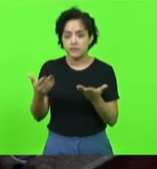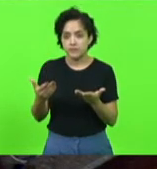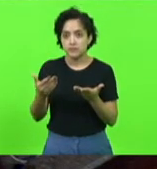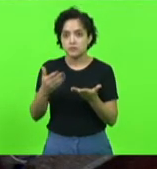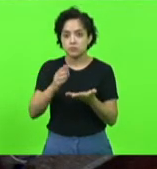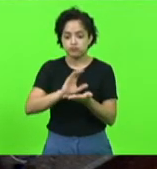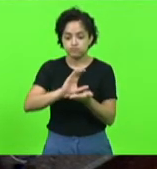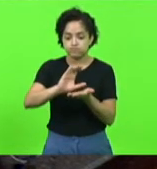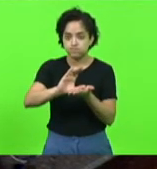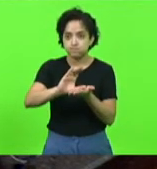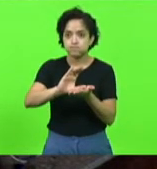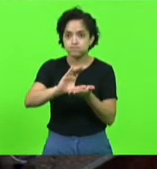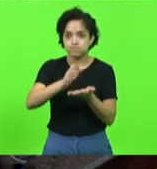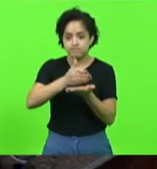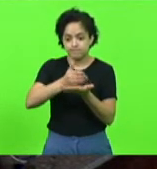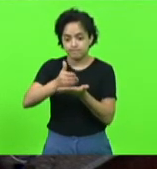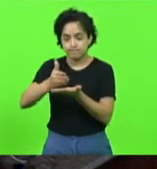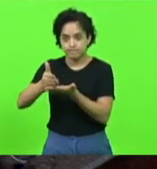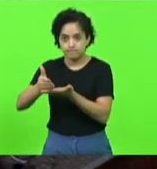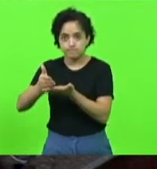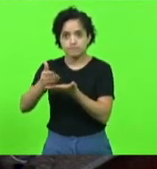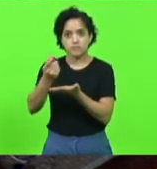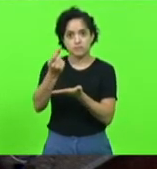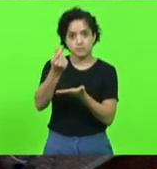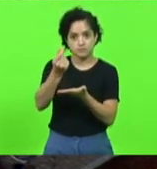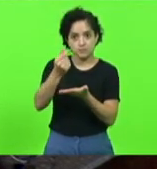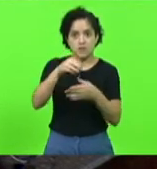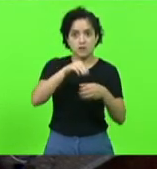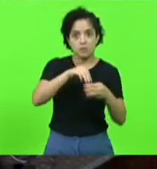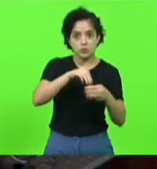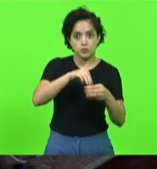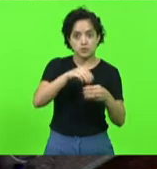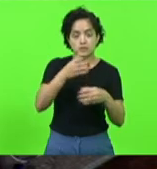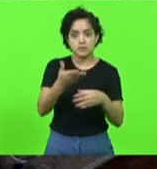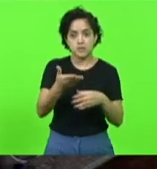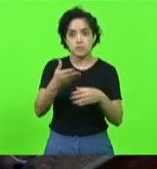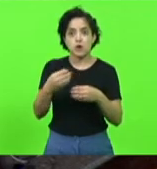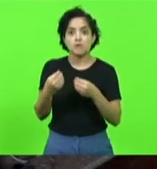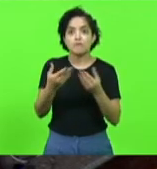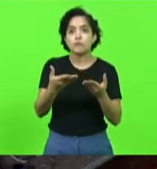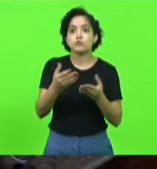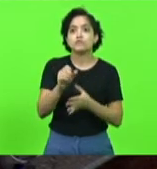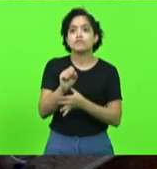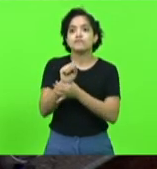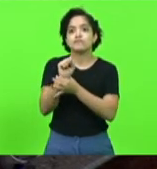crédito, de financiamento para os municípios. O Estado vai dar a garantia